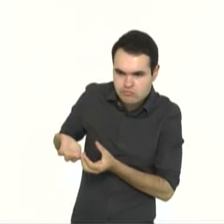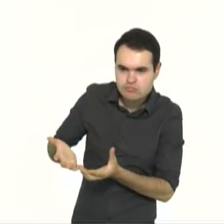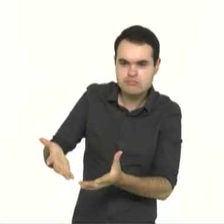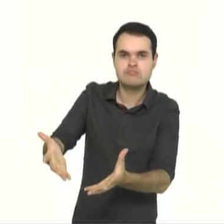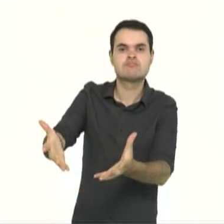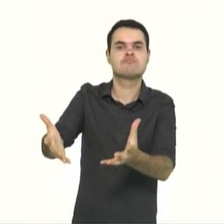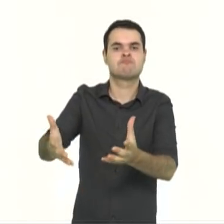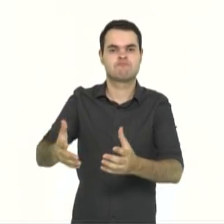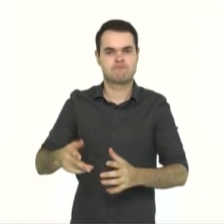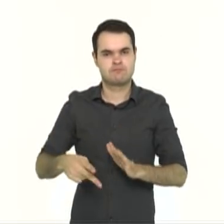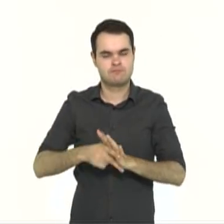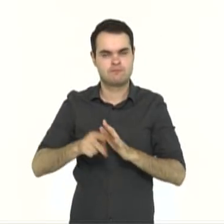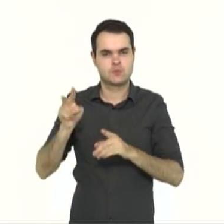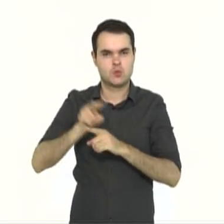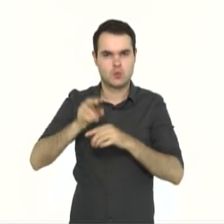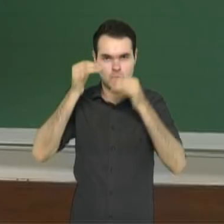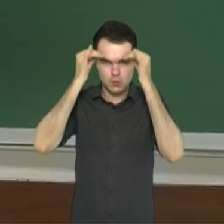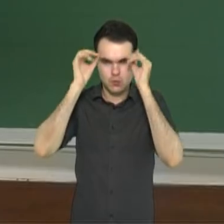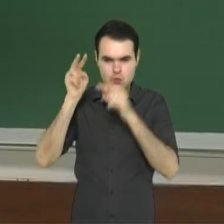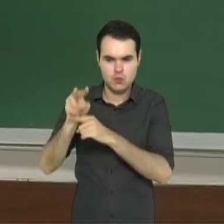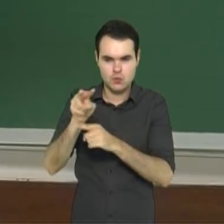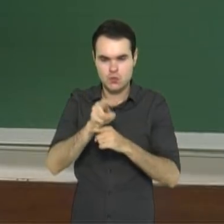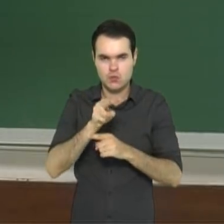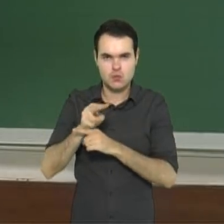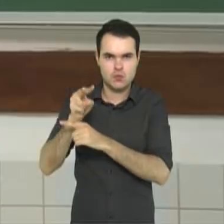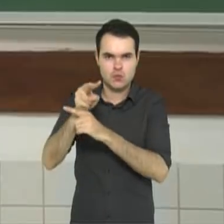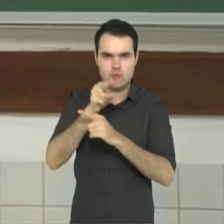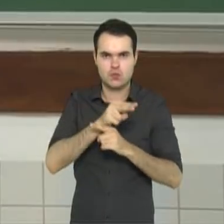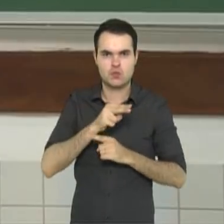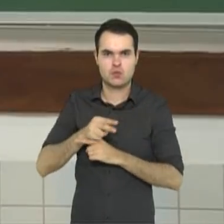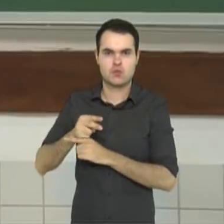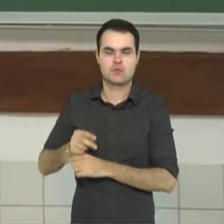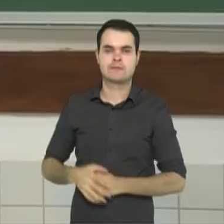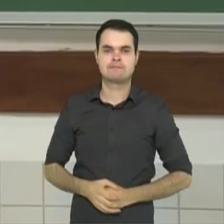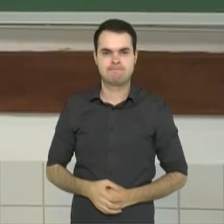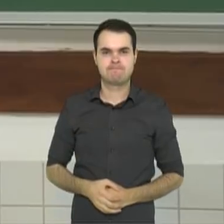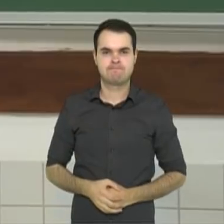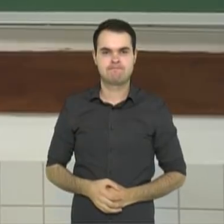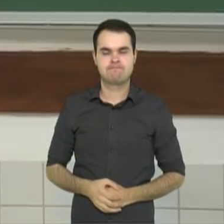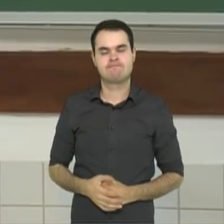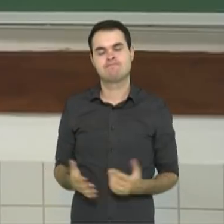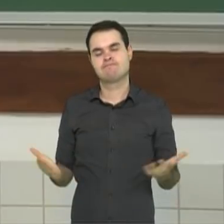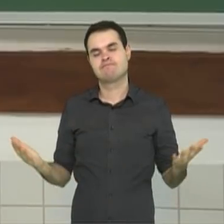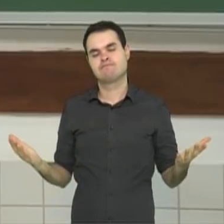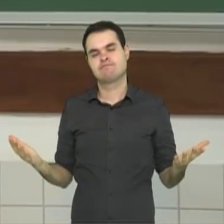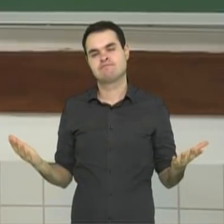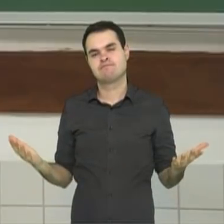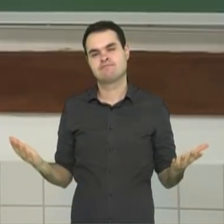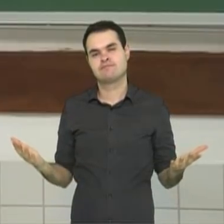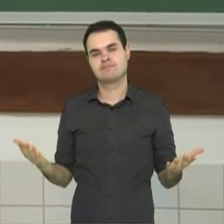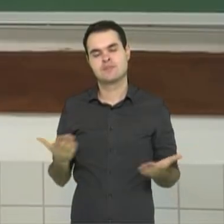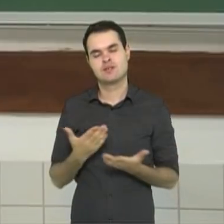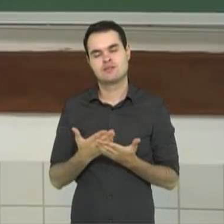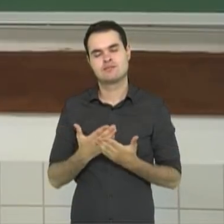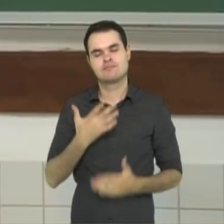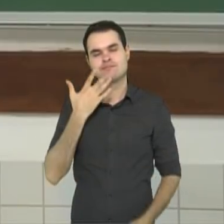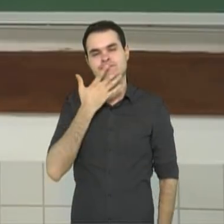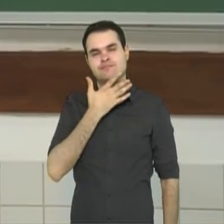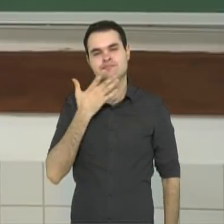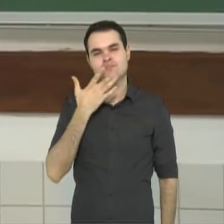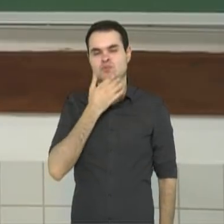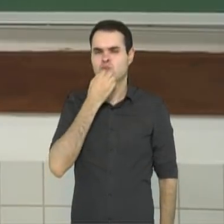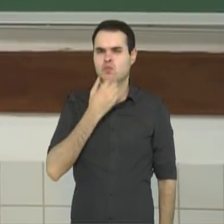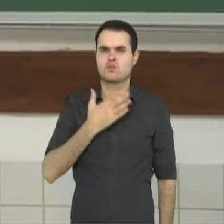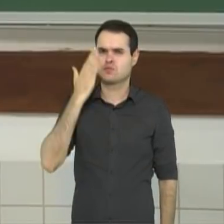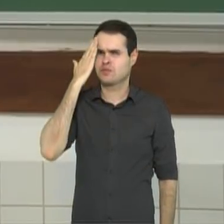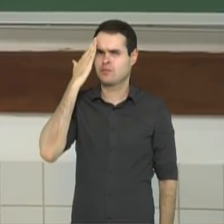sociedade pastoril, né? O que ele nos deixou de herança. Galera, que aula gostosa! Como é bom a